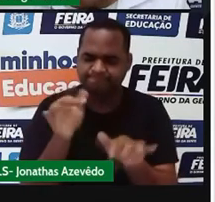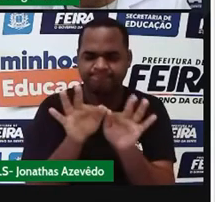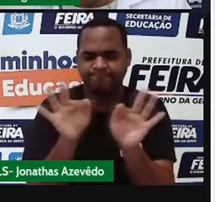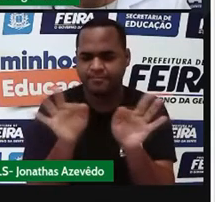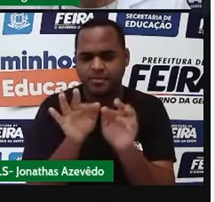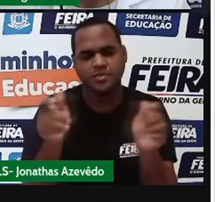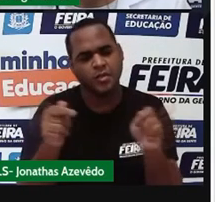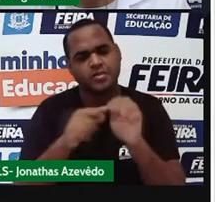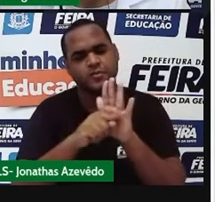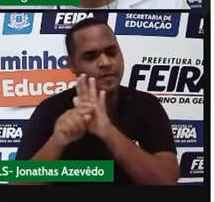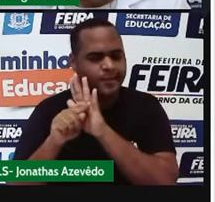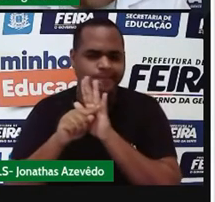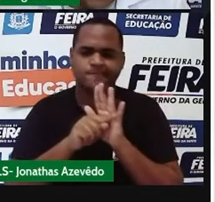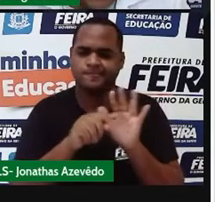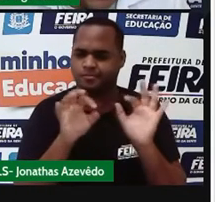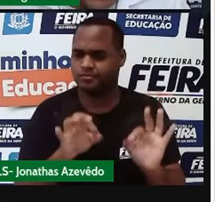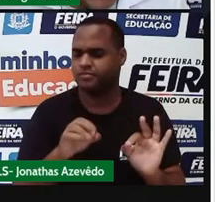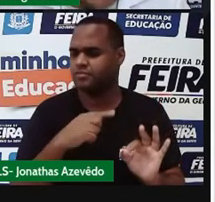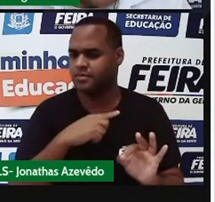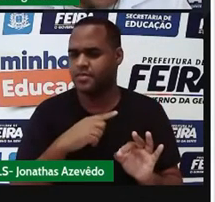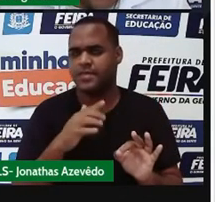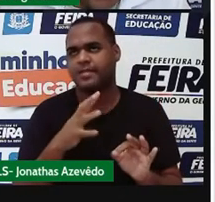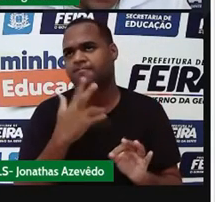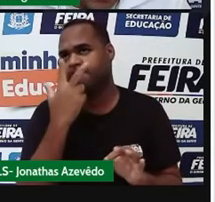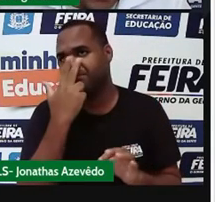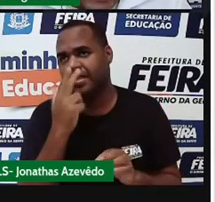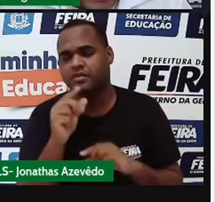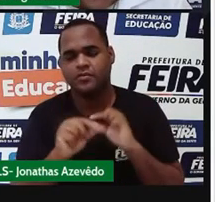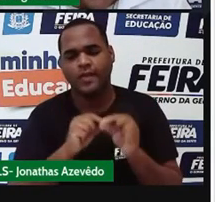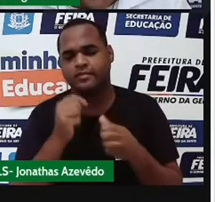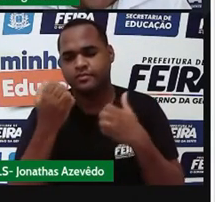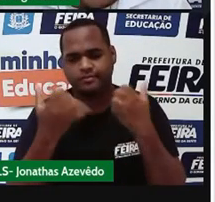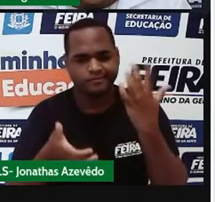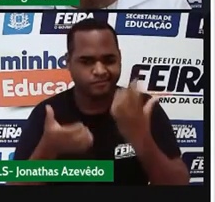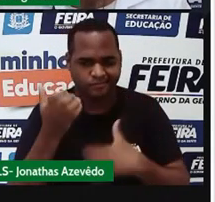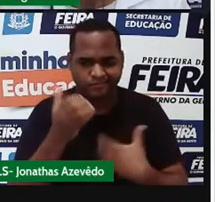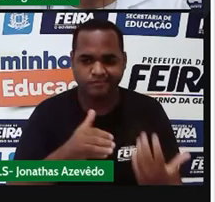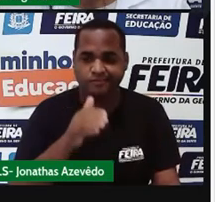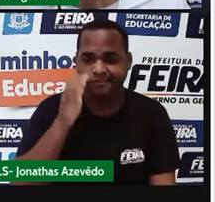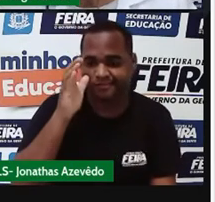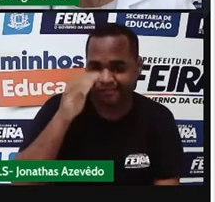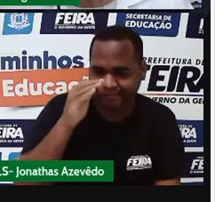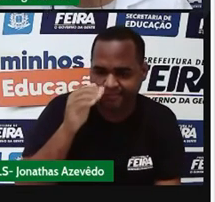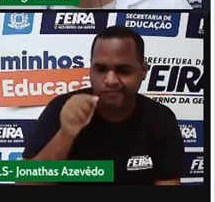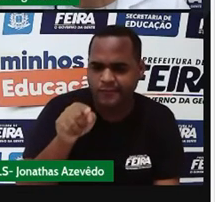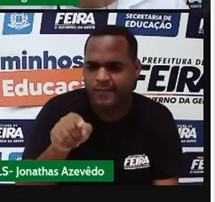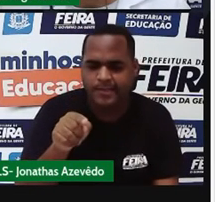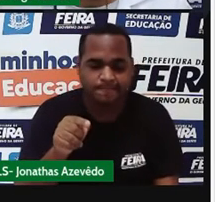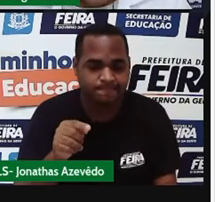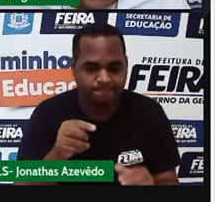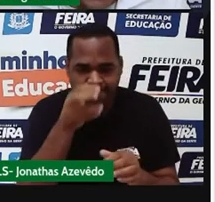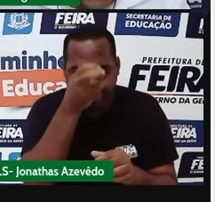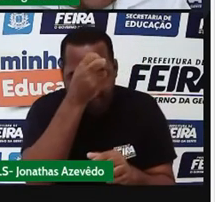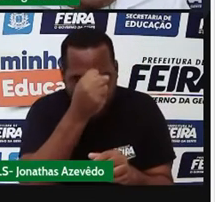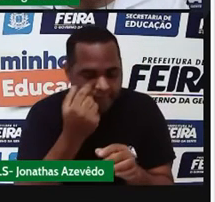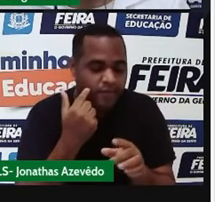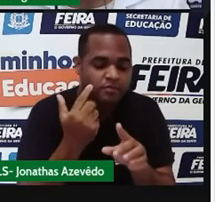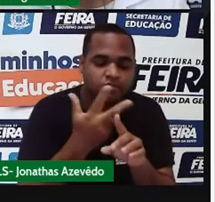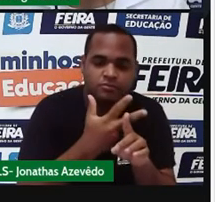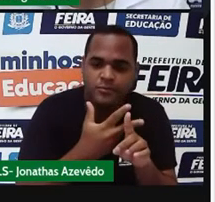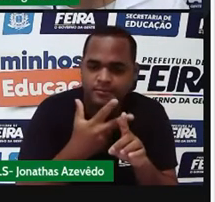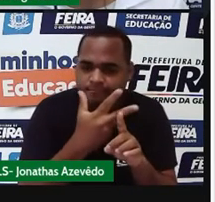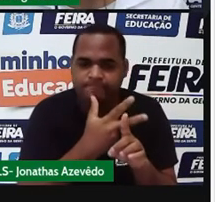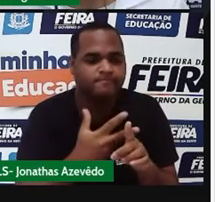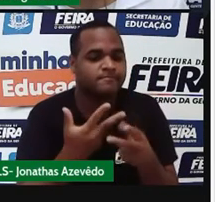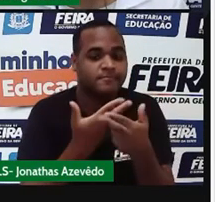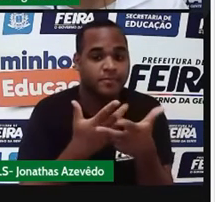fracções nada mais é que procurar o número que você